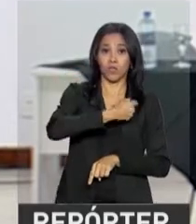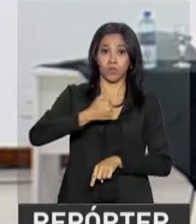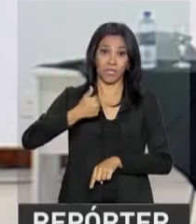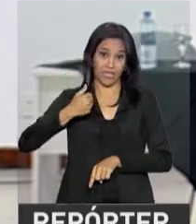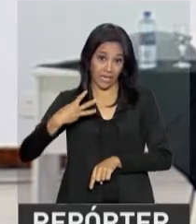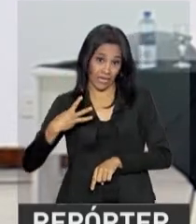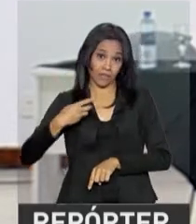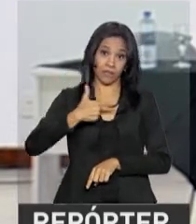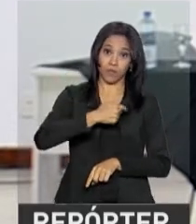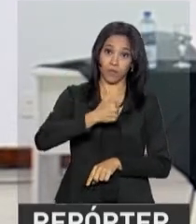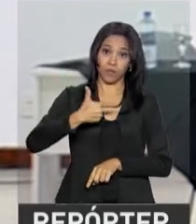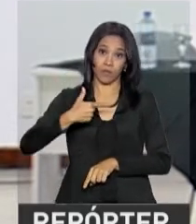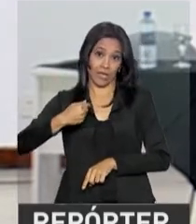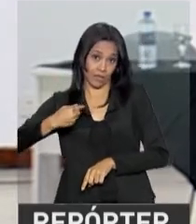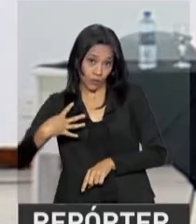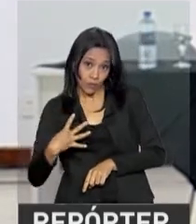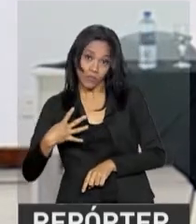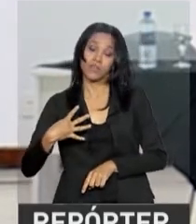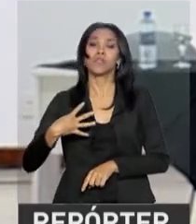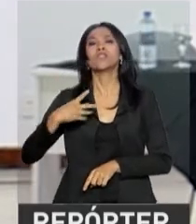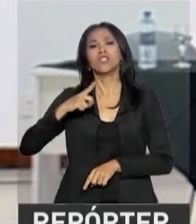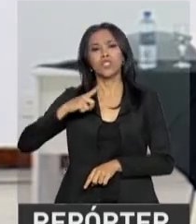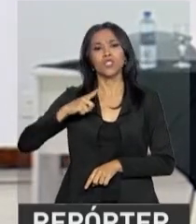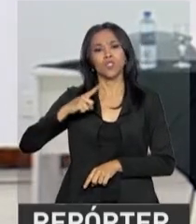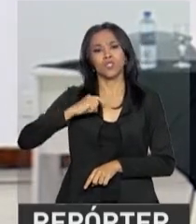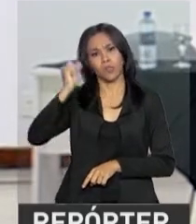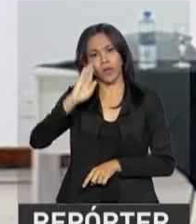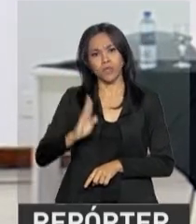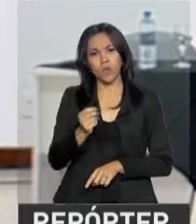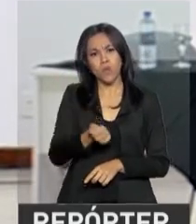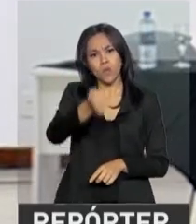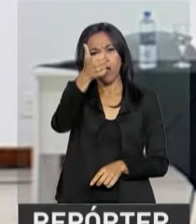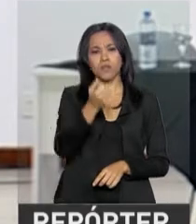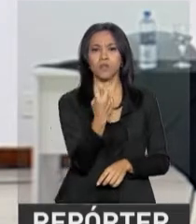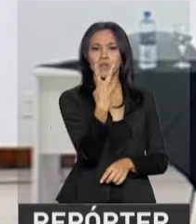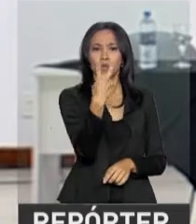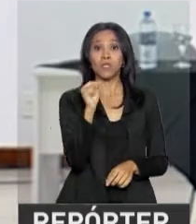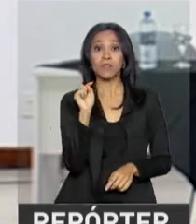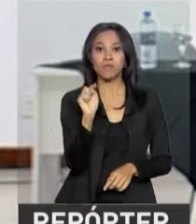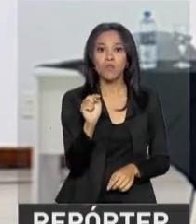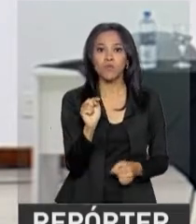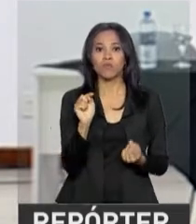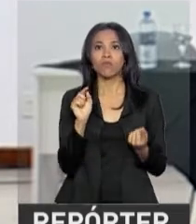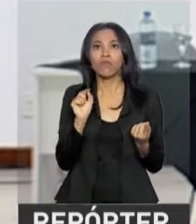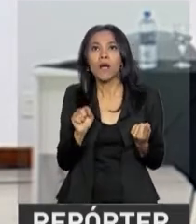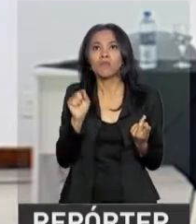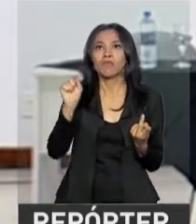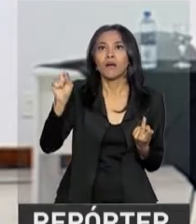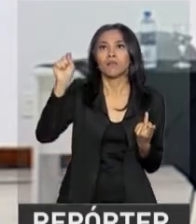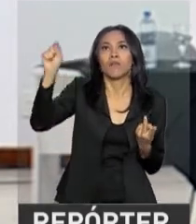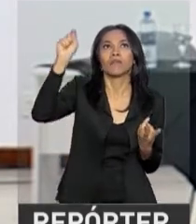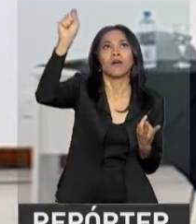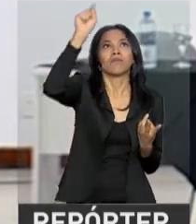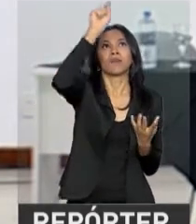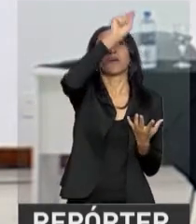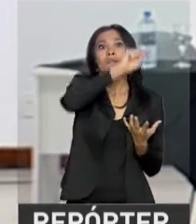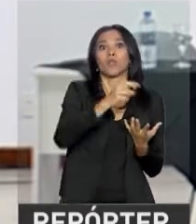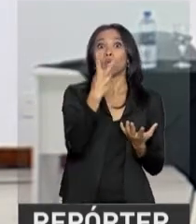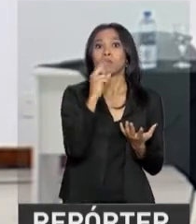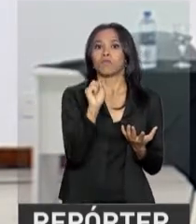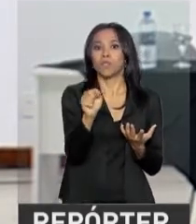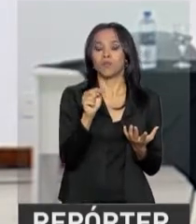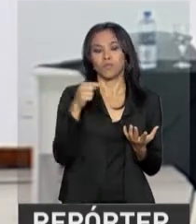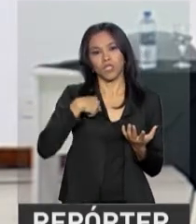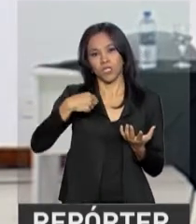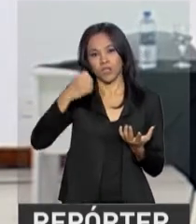e 2014 indicam que existiam no país quase 2.000 pontos vulneráveis de exploração sexual de